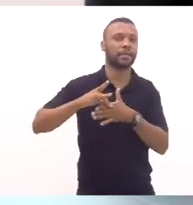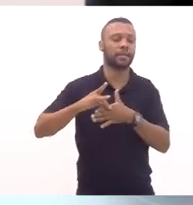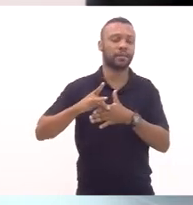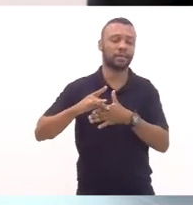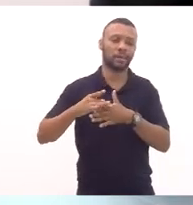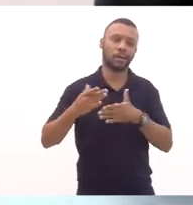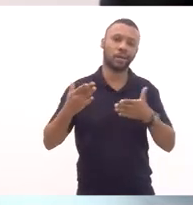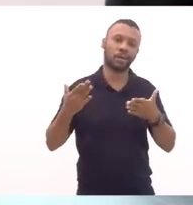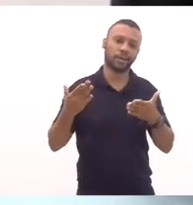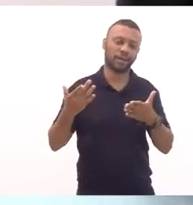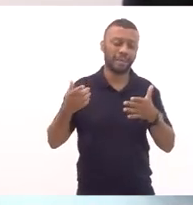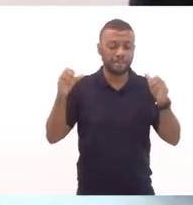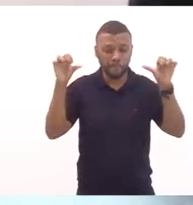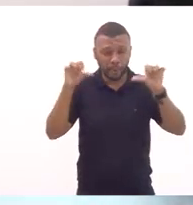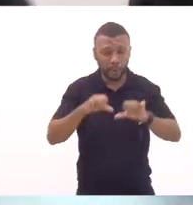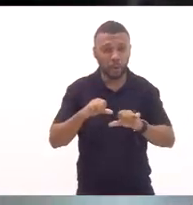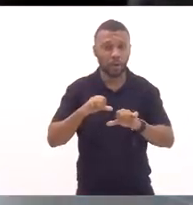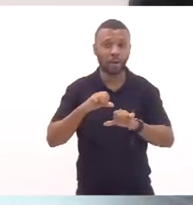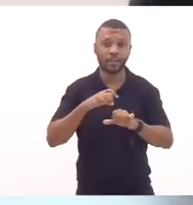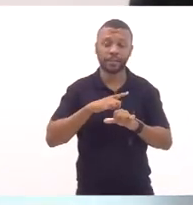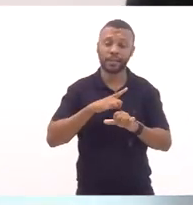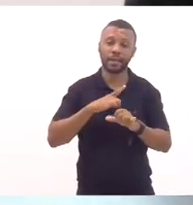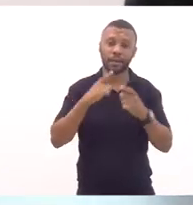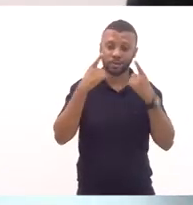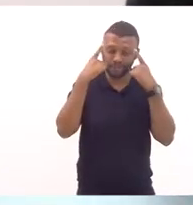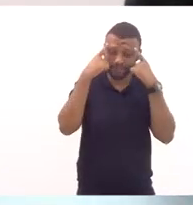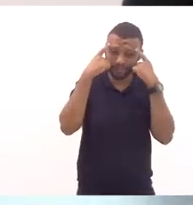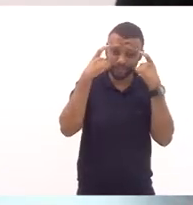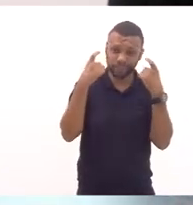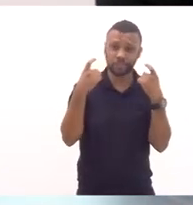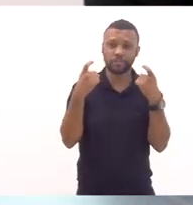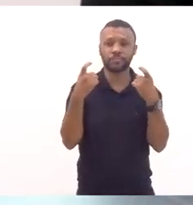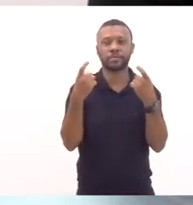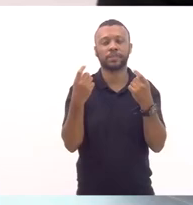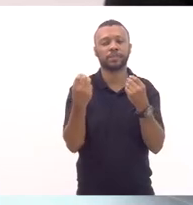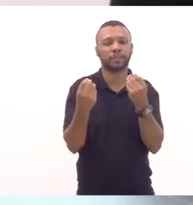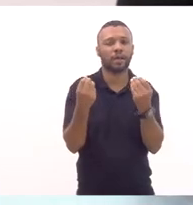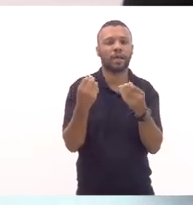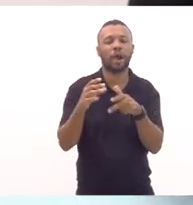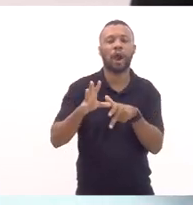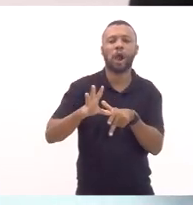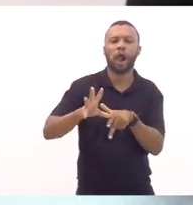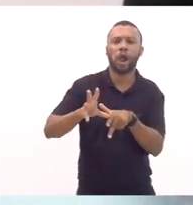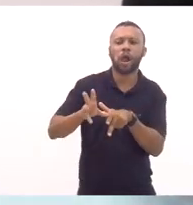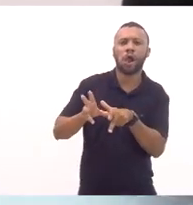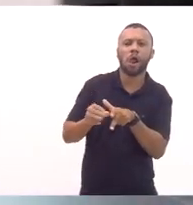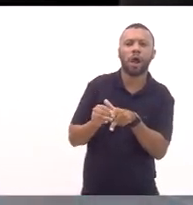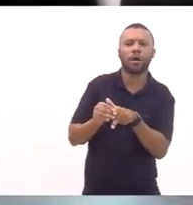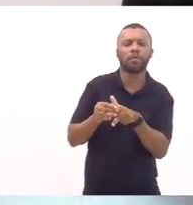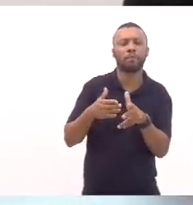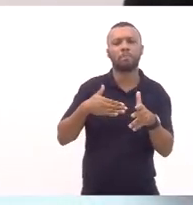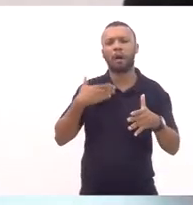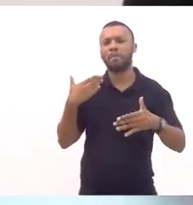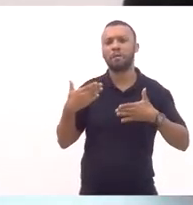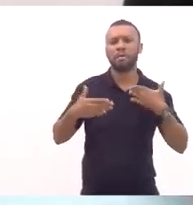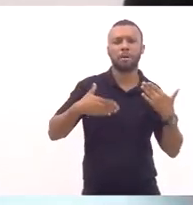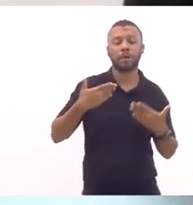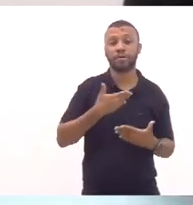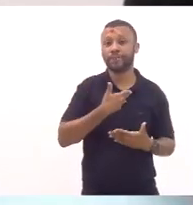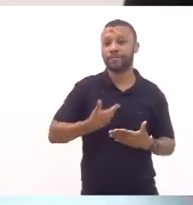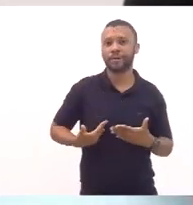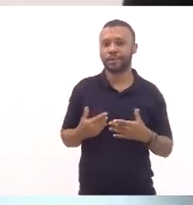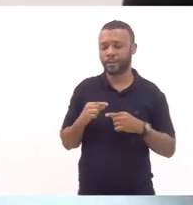por cima, agravada, não é? Por uma onda de corrupção medonha de governos que se